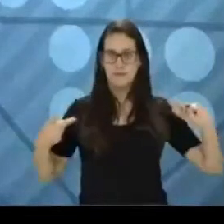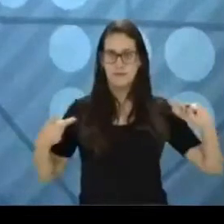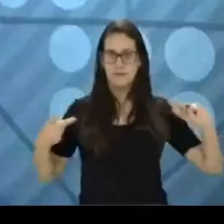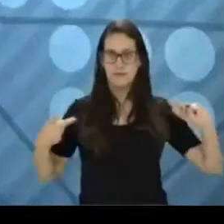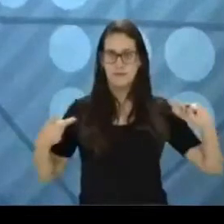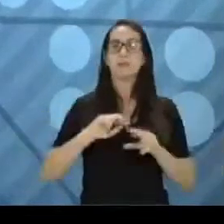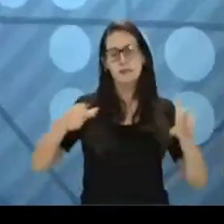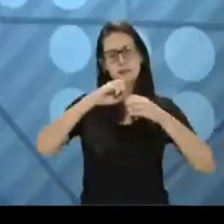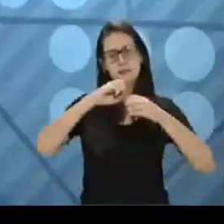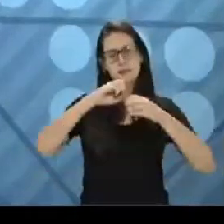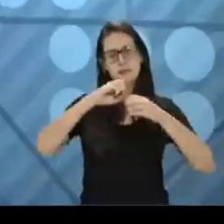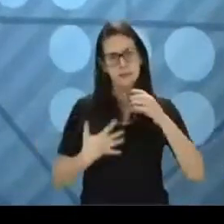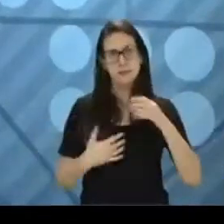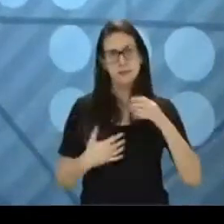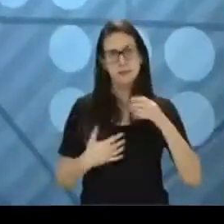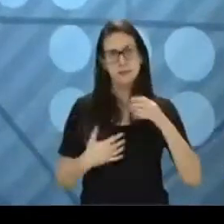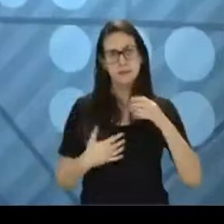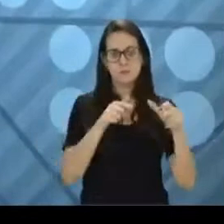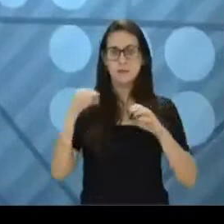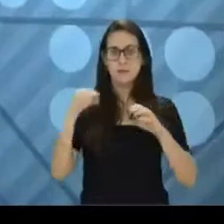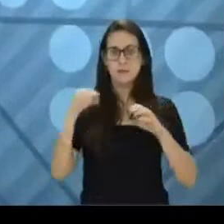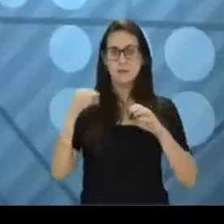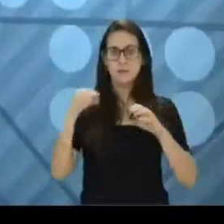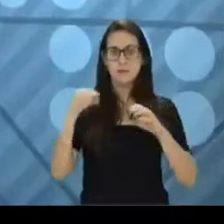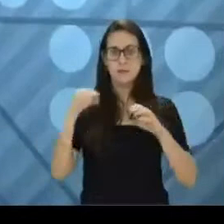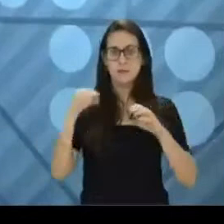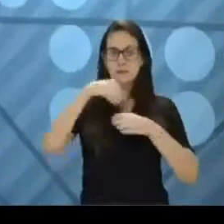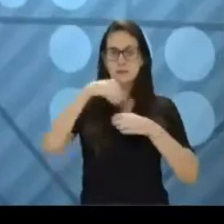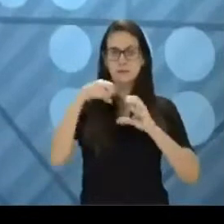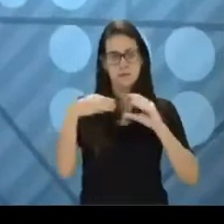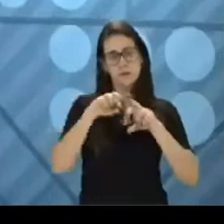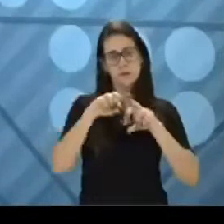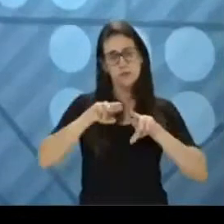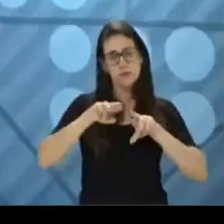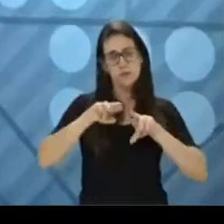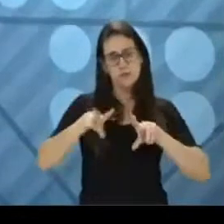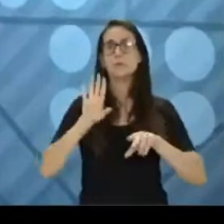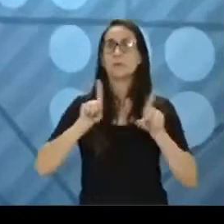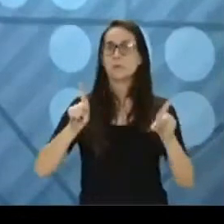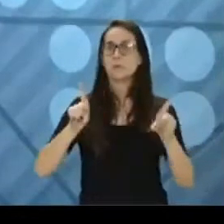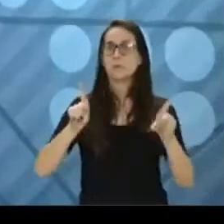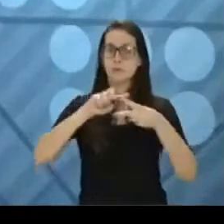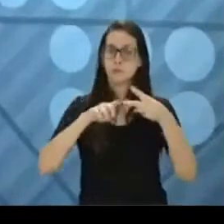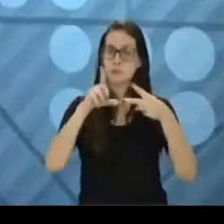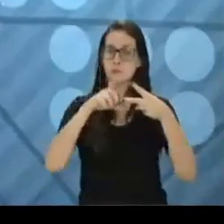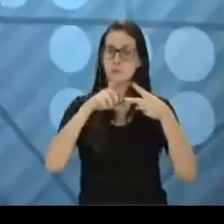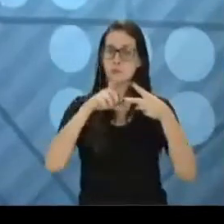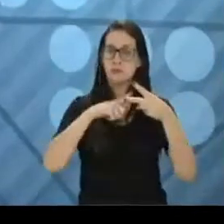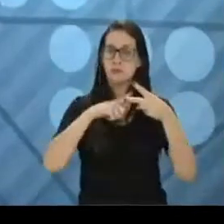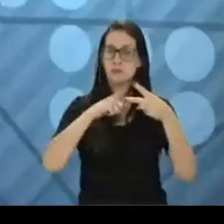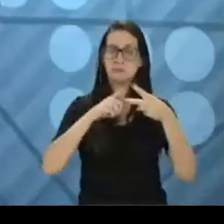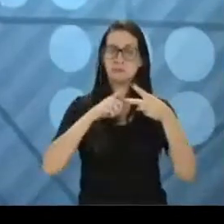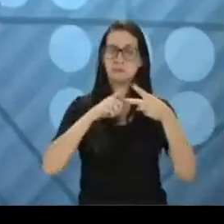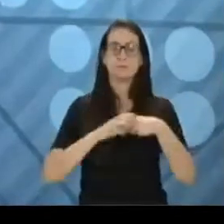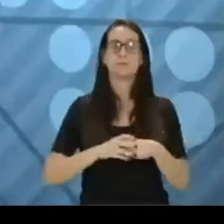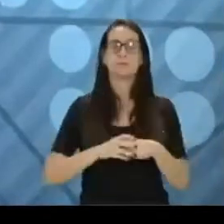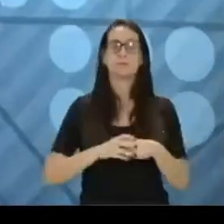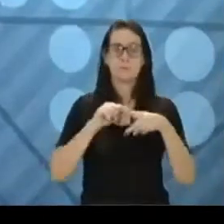características de localização nessas células, que são diferentes. Então, nós temos nas